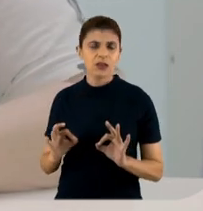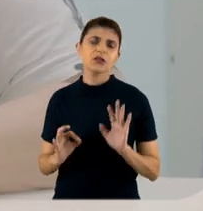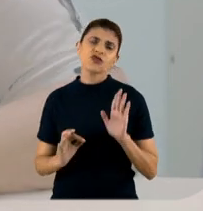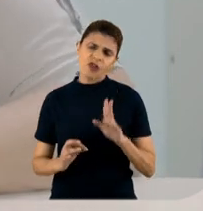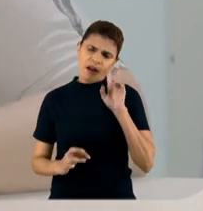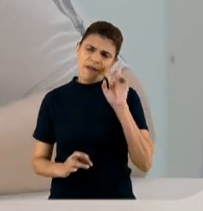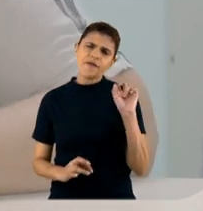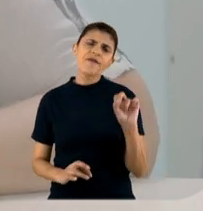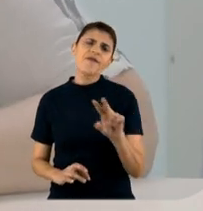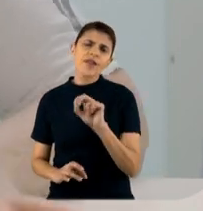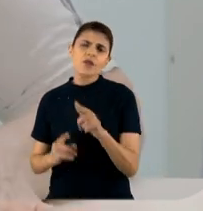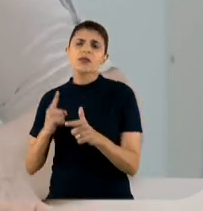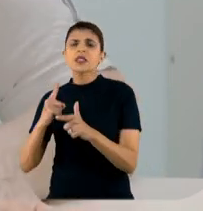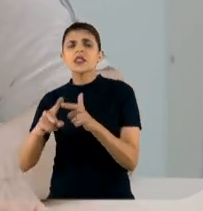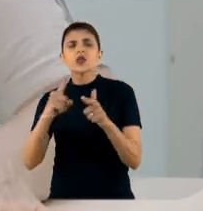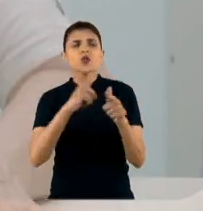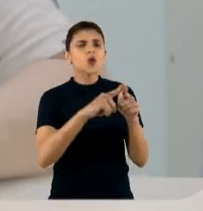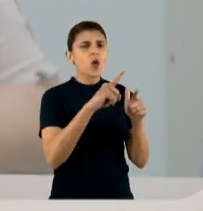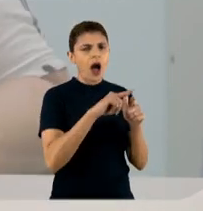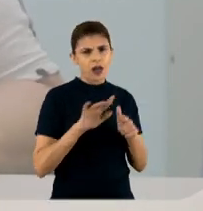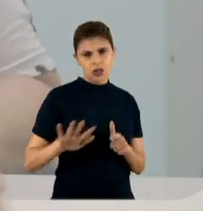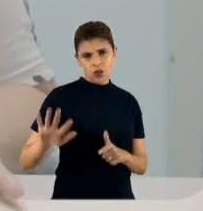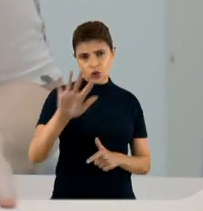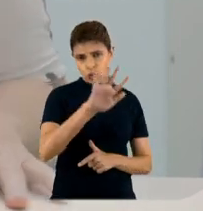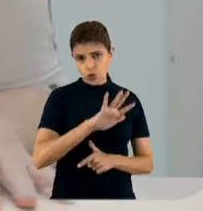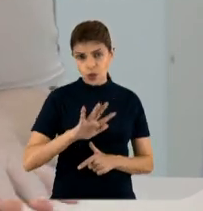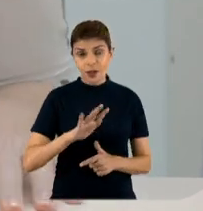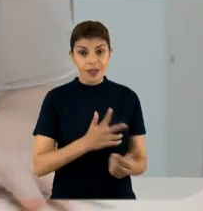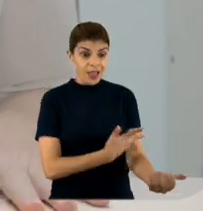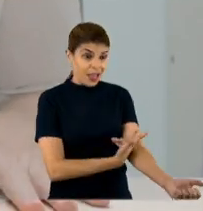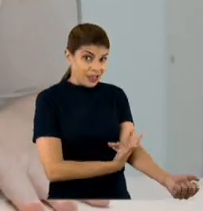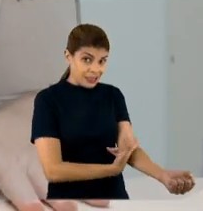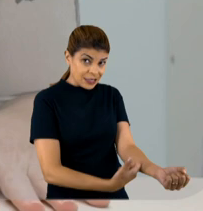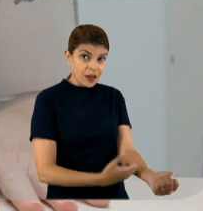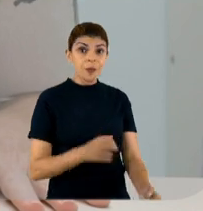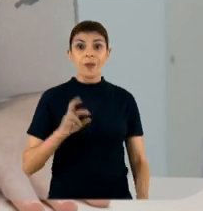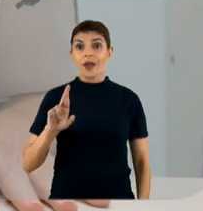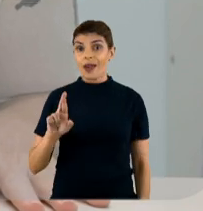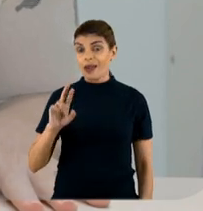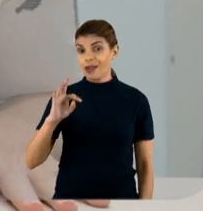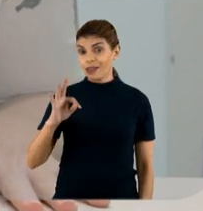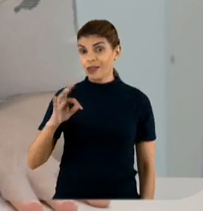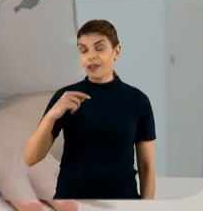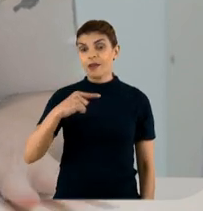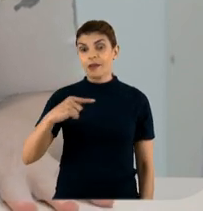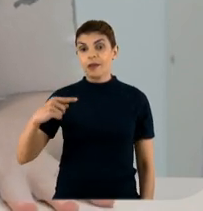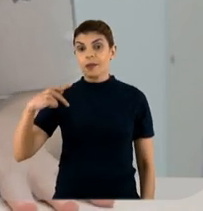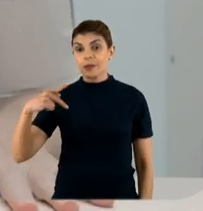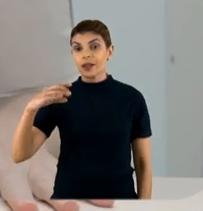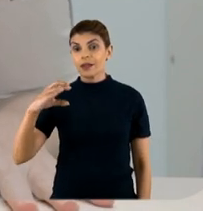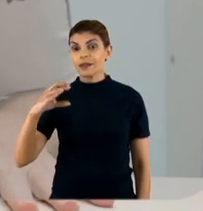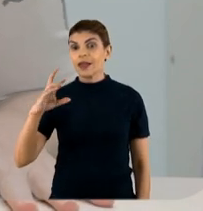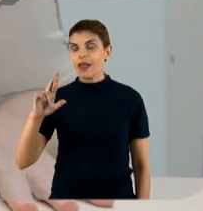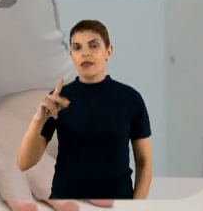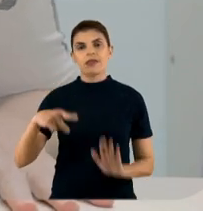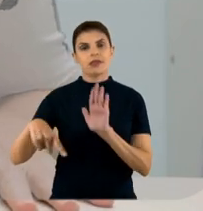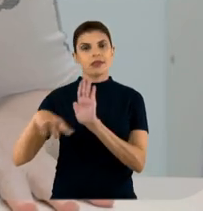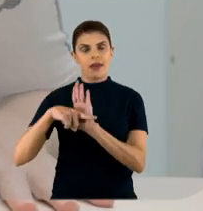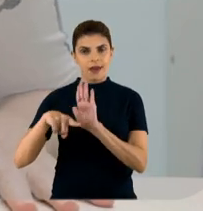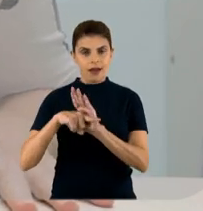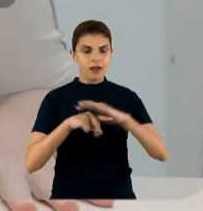a gente já viu casos aqui inclusive em que o exame do rtpcr tá negativo e a